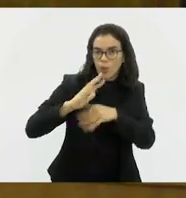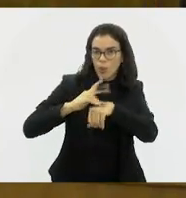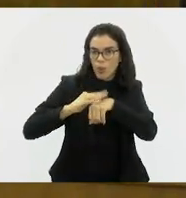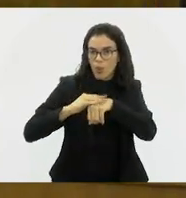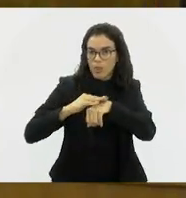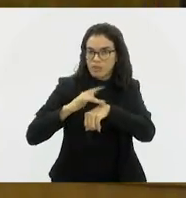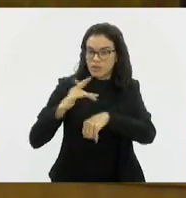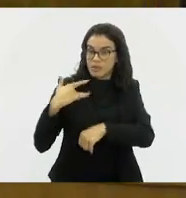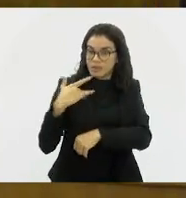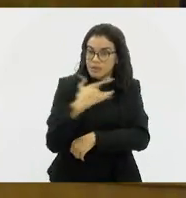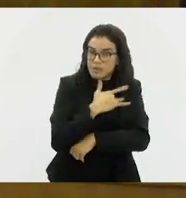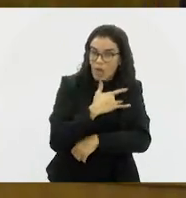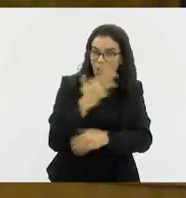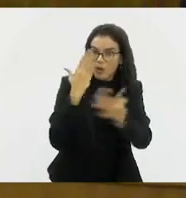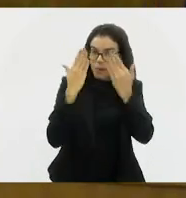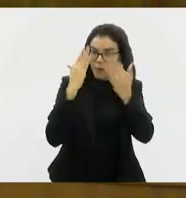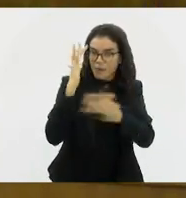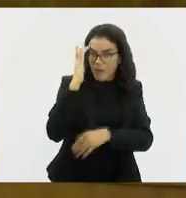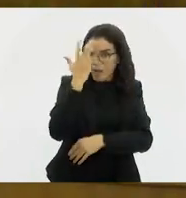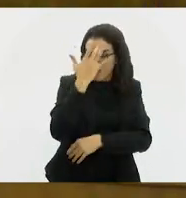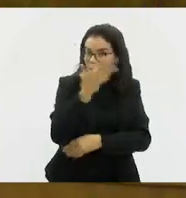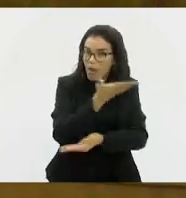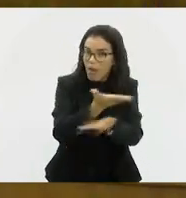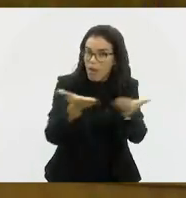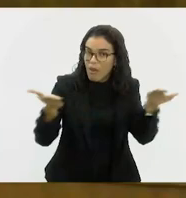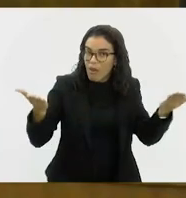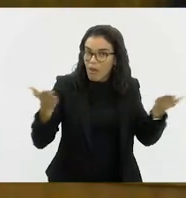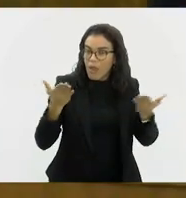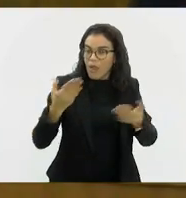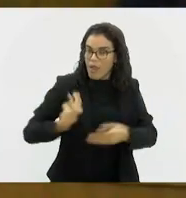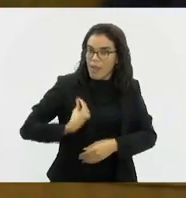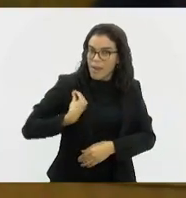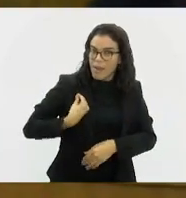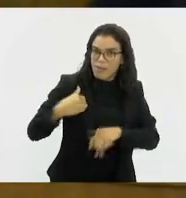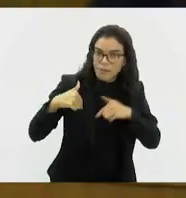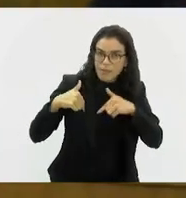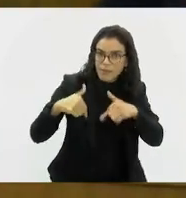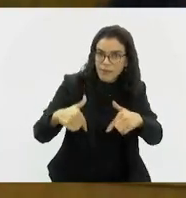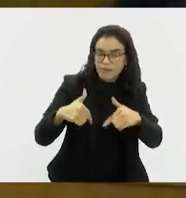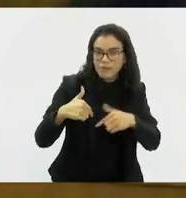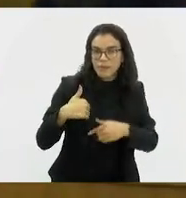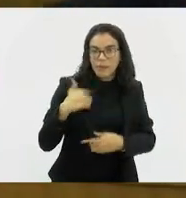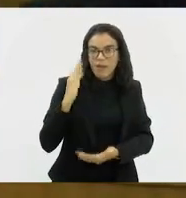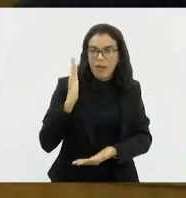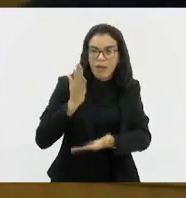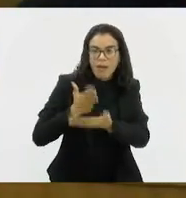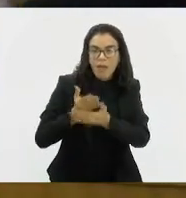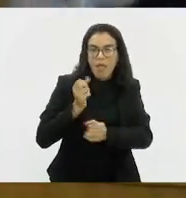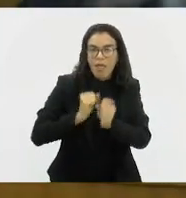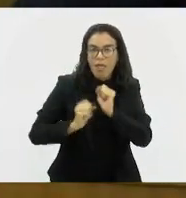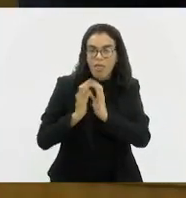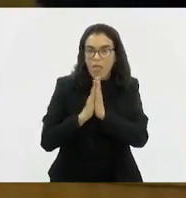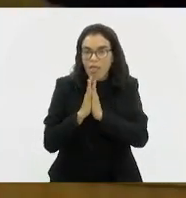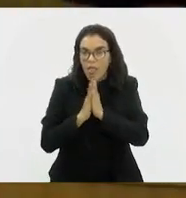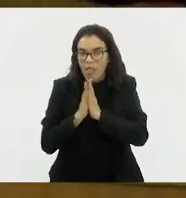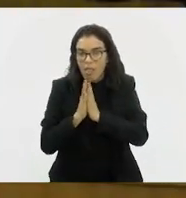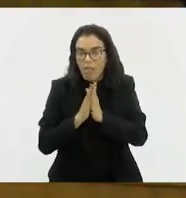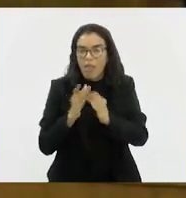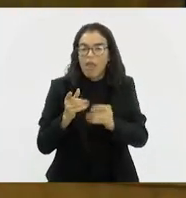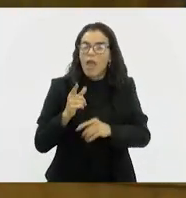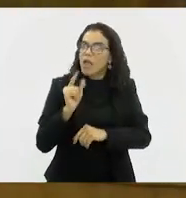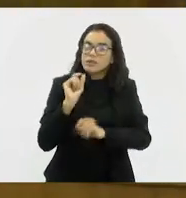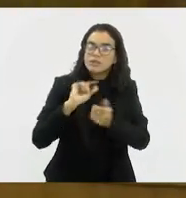aí, é atividade, é participação, é combate à ociosidade, é